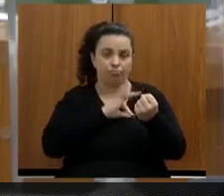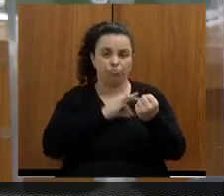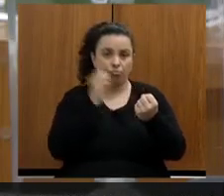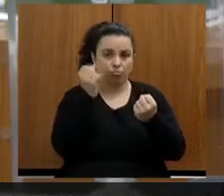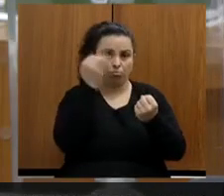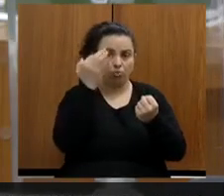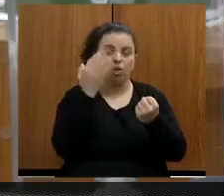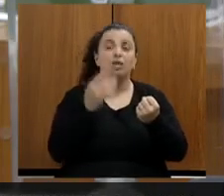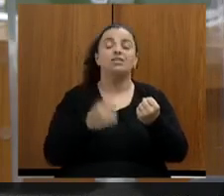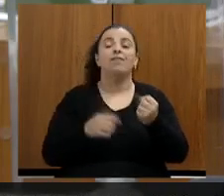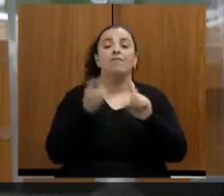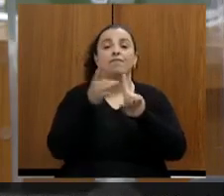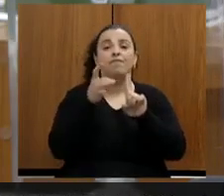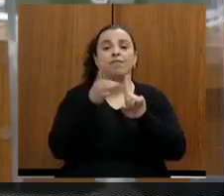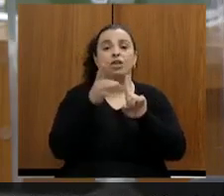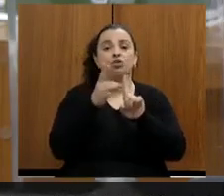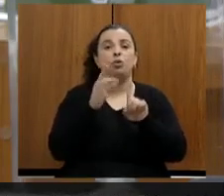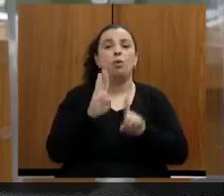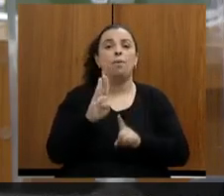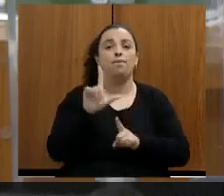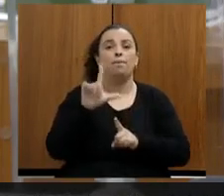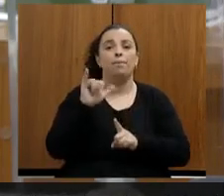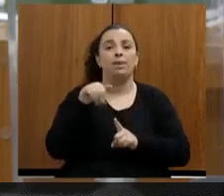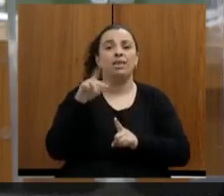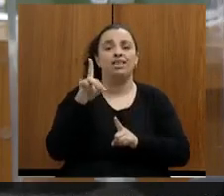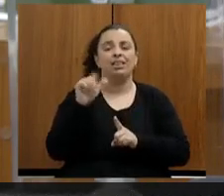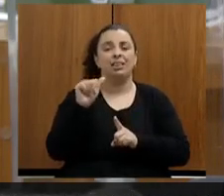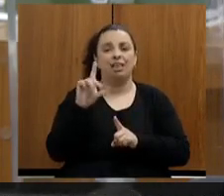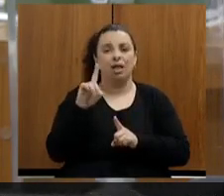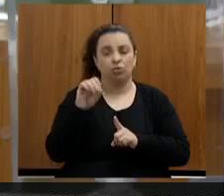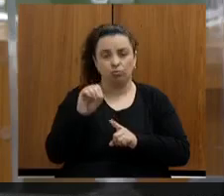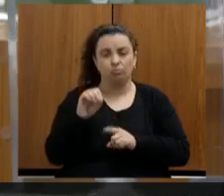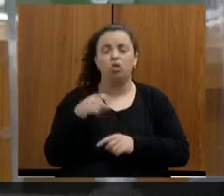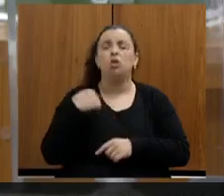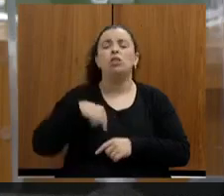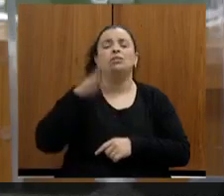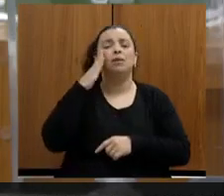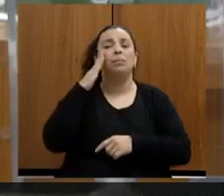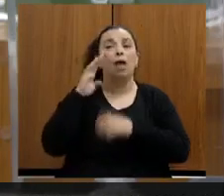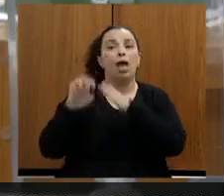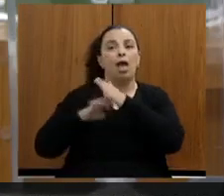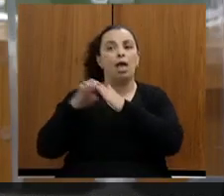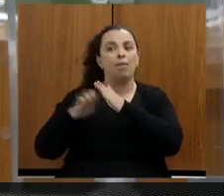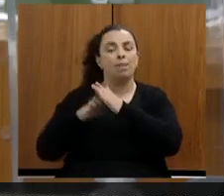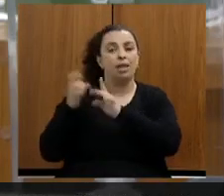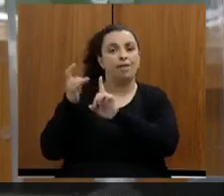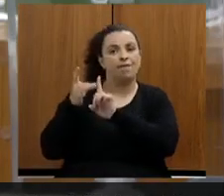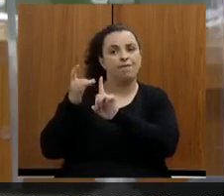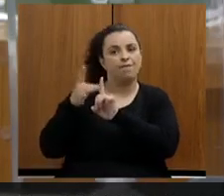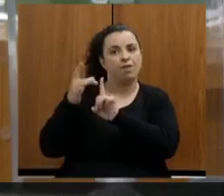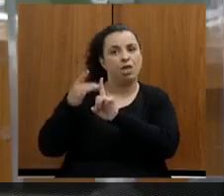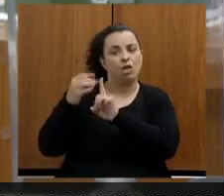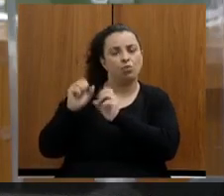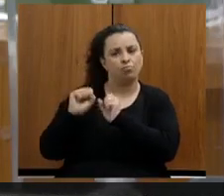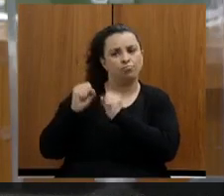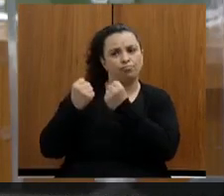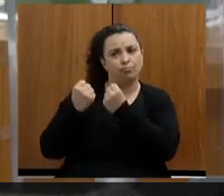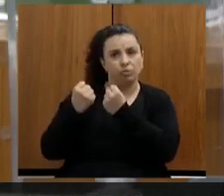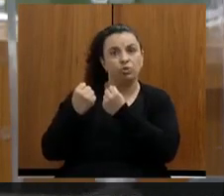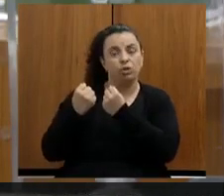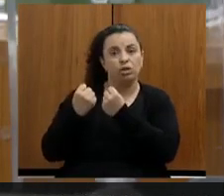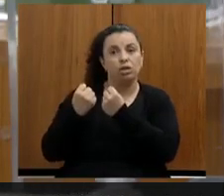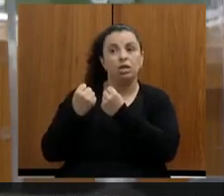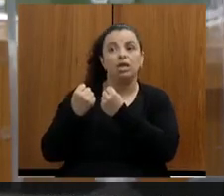e penal tô sabendo que a empresas do ramo da blindagem ou não dispostos a fazerem doações para